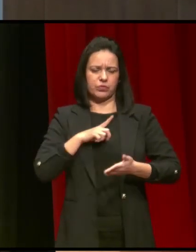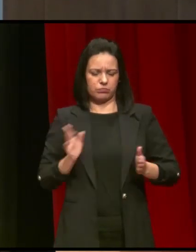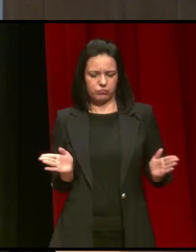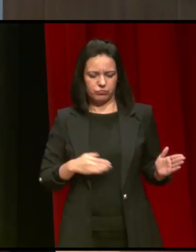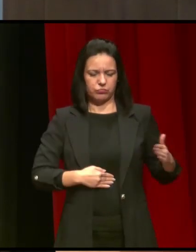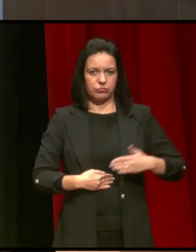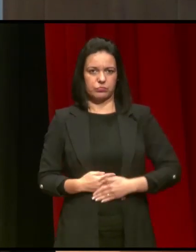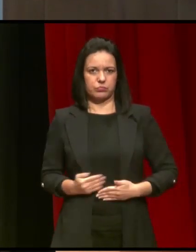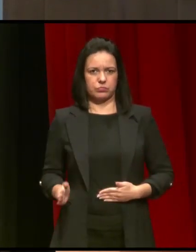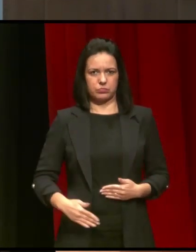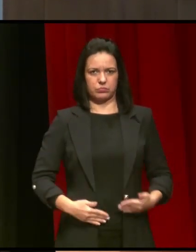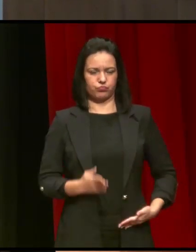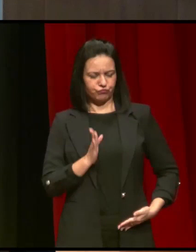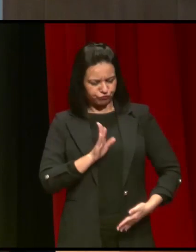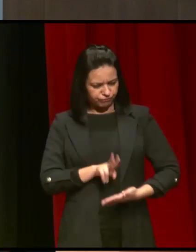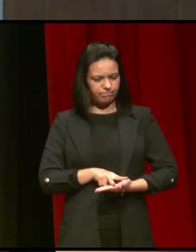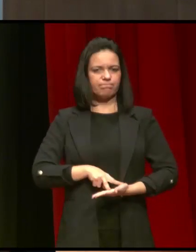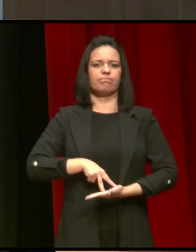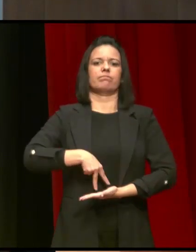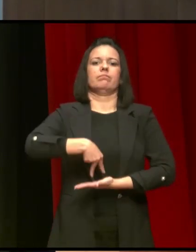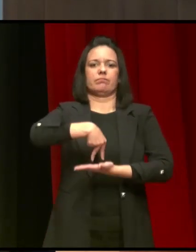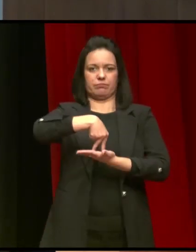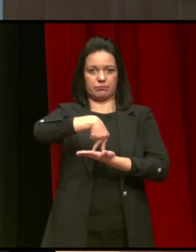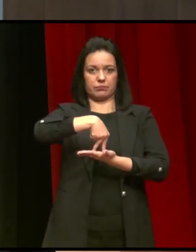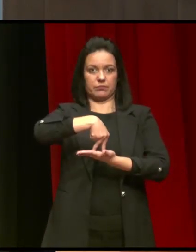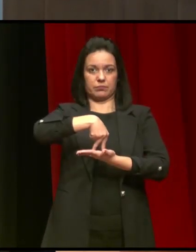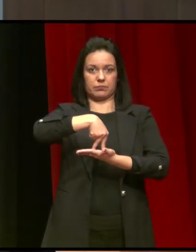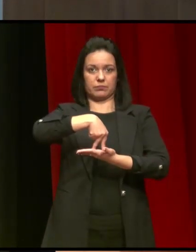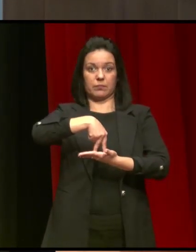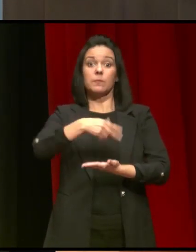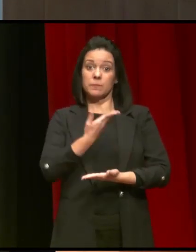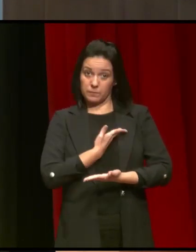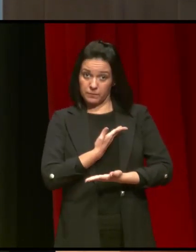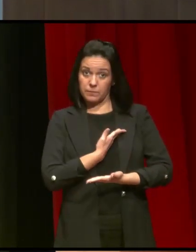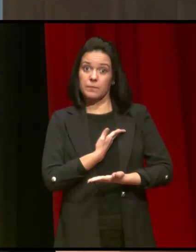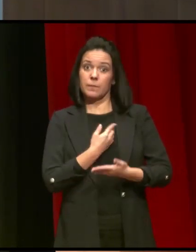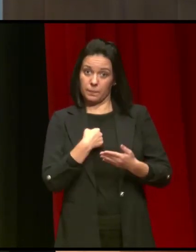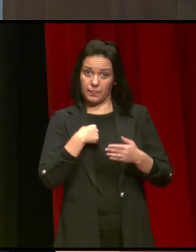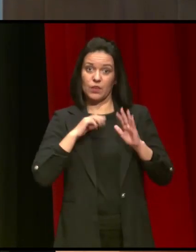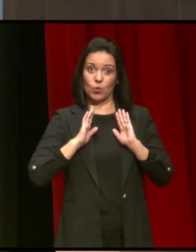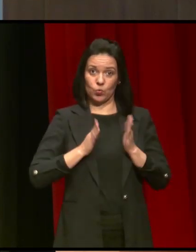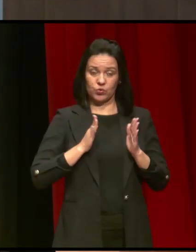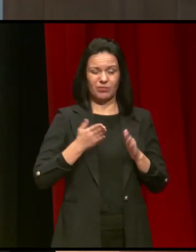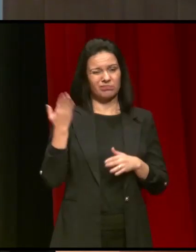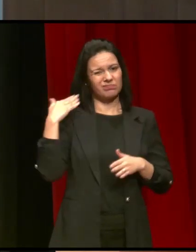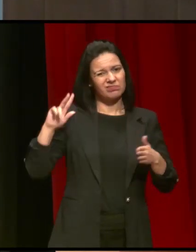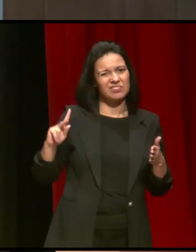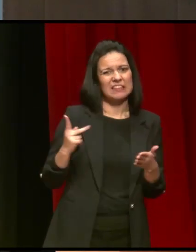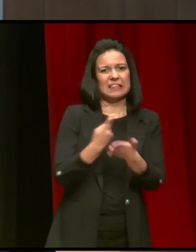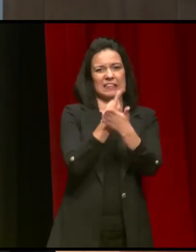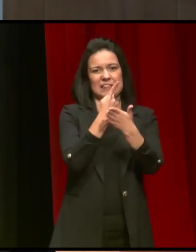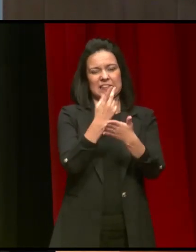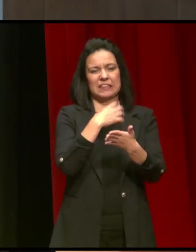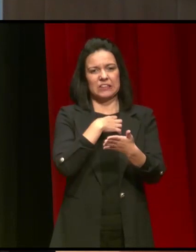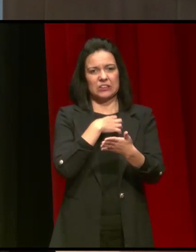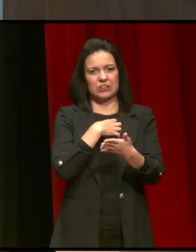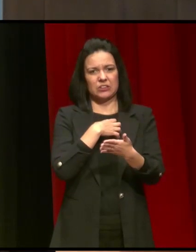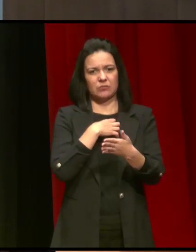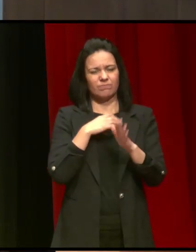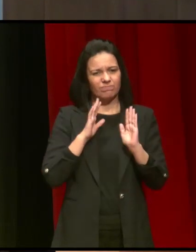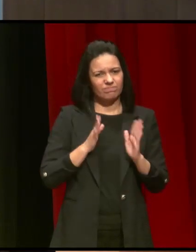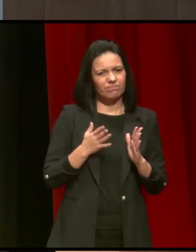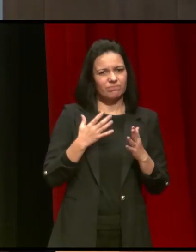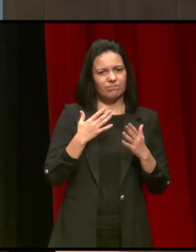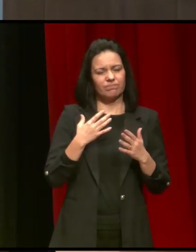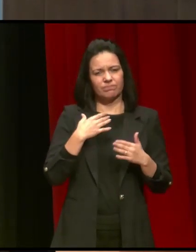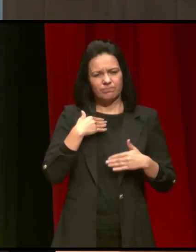tenho um amigo meu lá em Santo Luís, ele era normal, caminhava, ele teve um acidente, se deteriorou cada vez mais, a mão dele